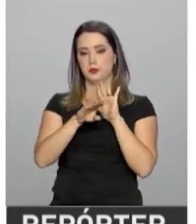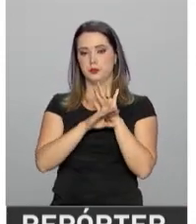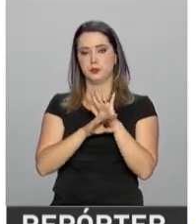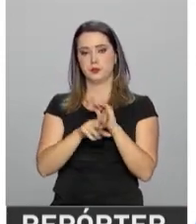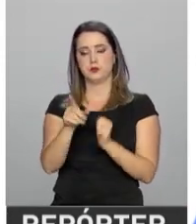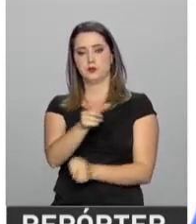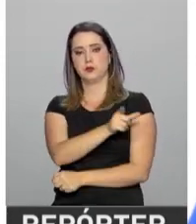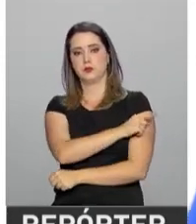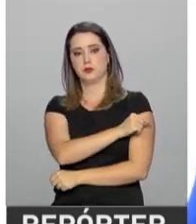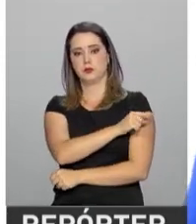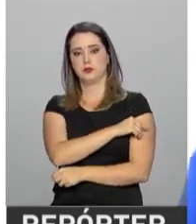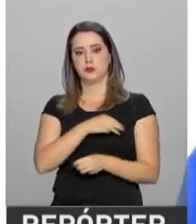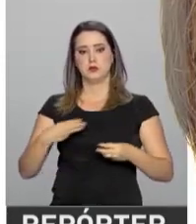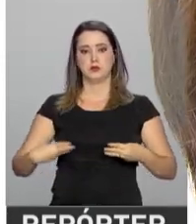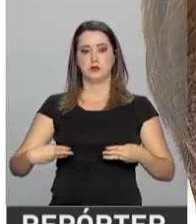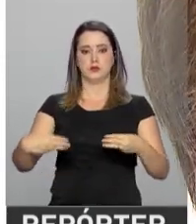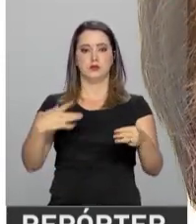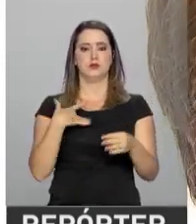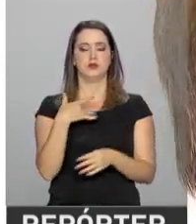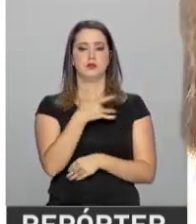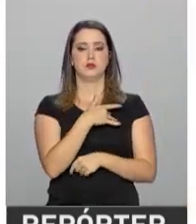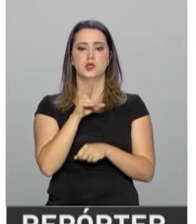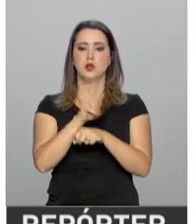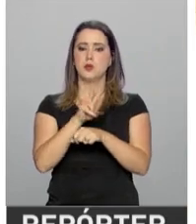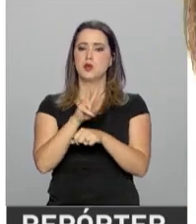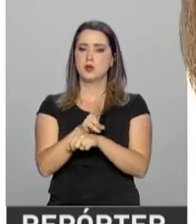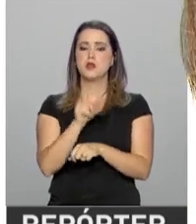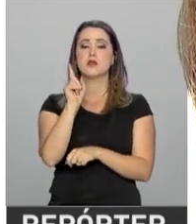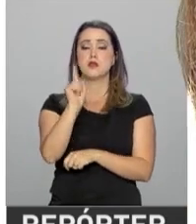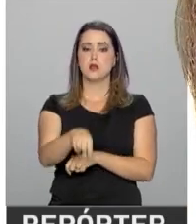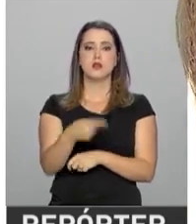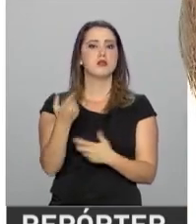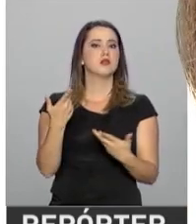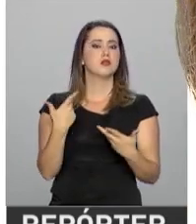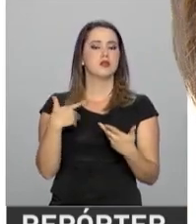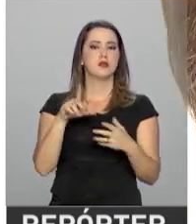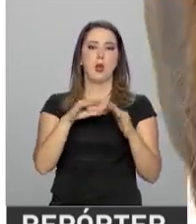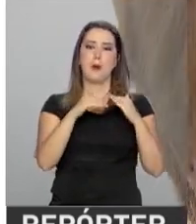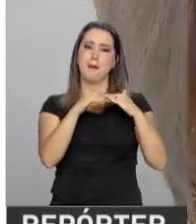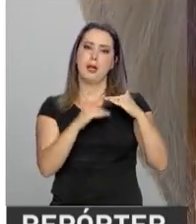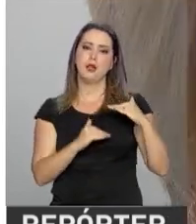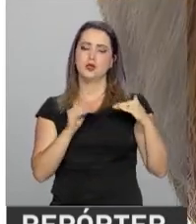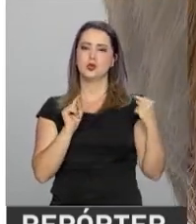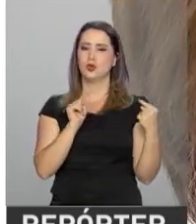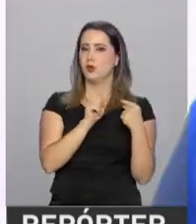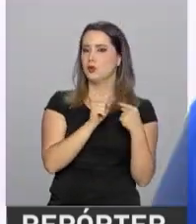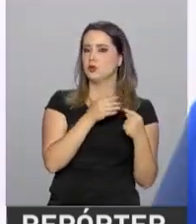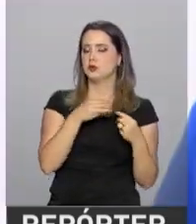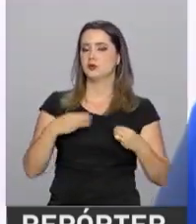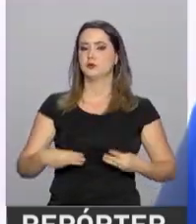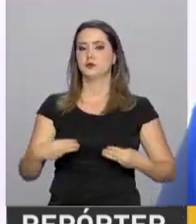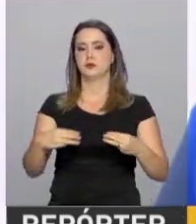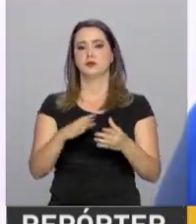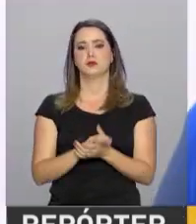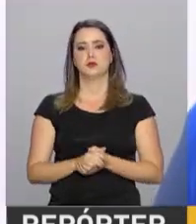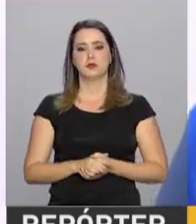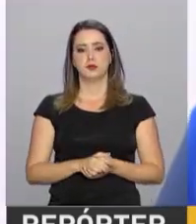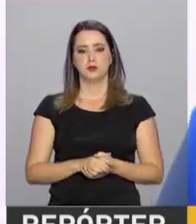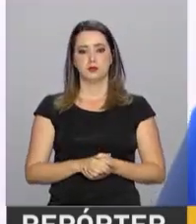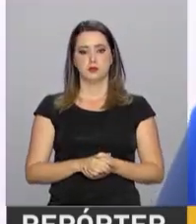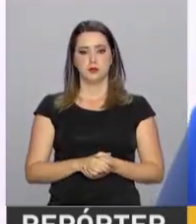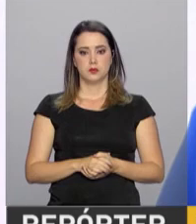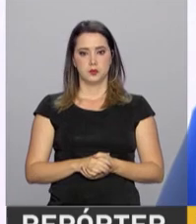imunizações do ministério da saúde a cobertura contra a doença está inferior à meta do ministério hoje nós temos uma